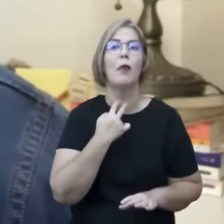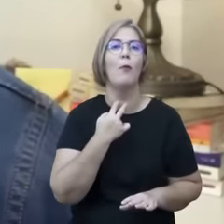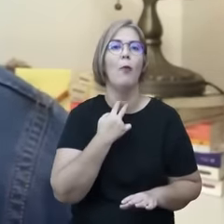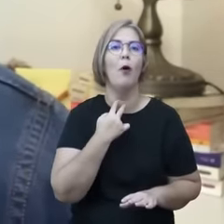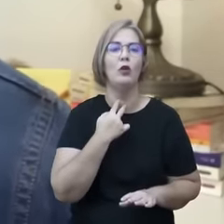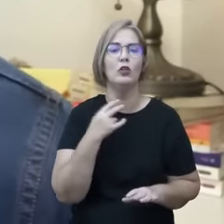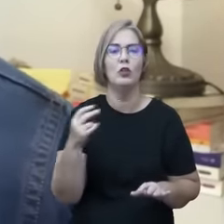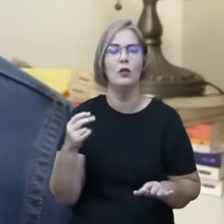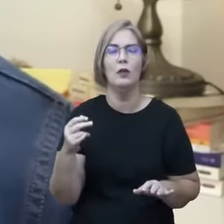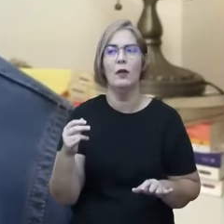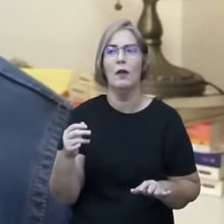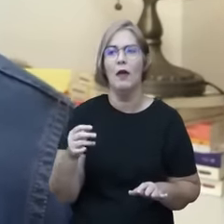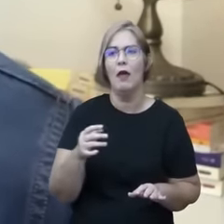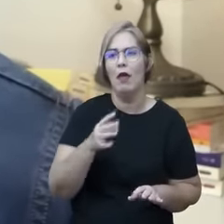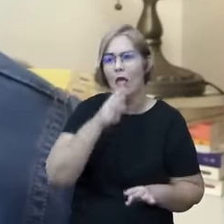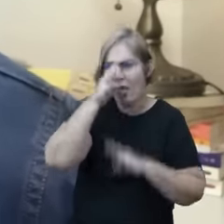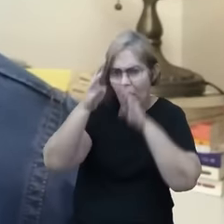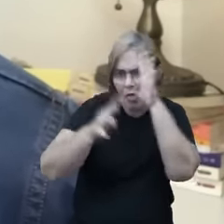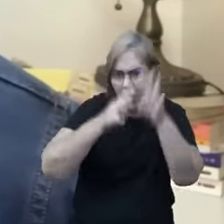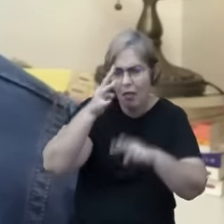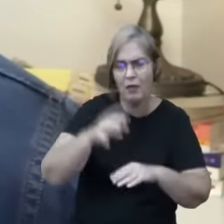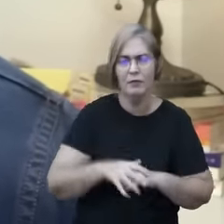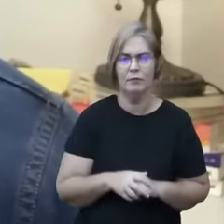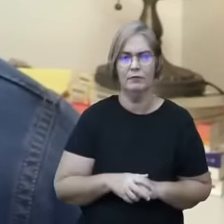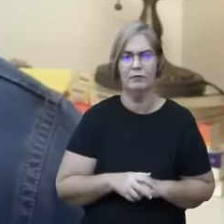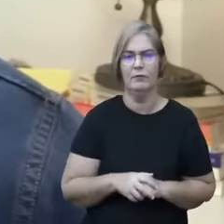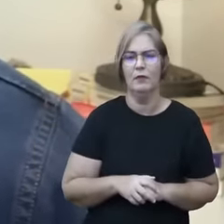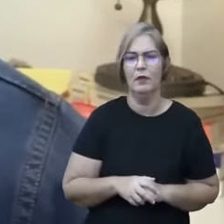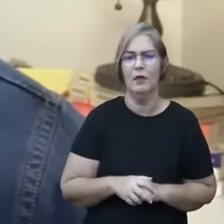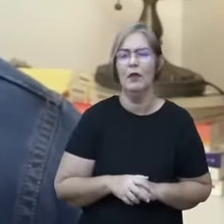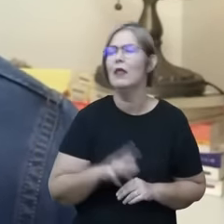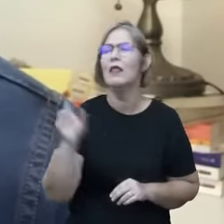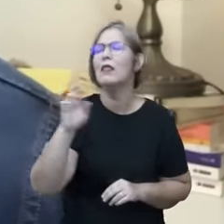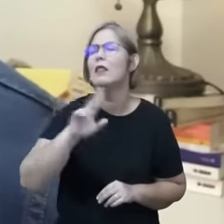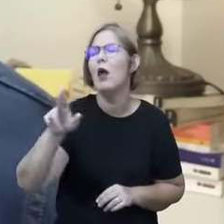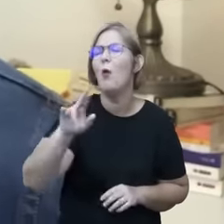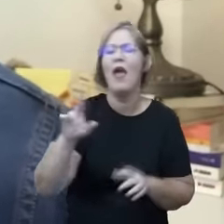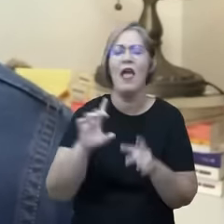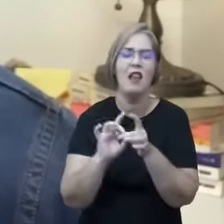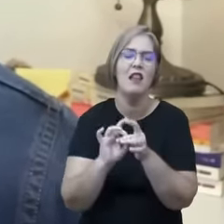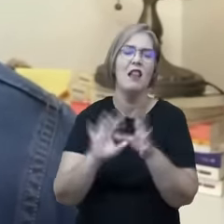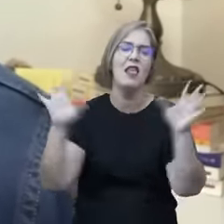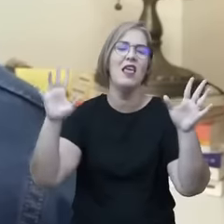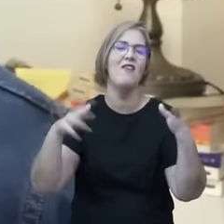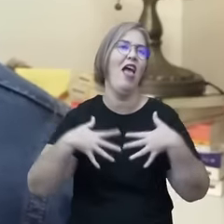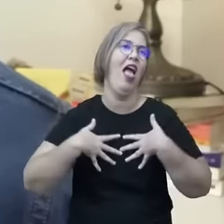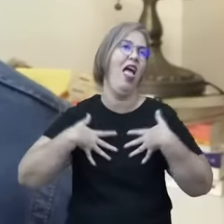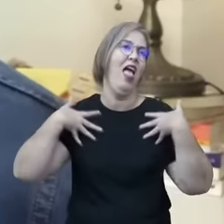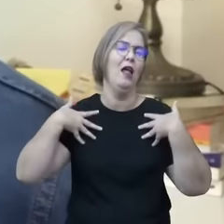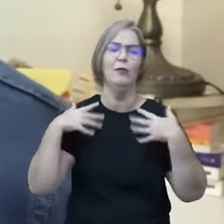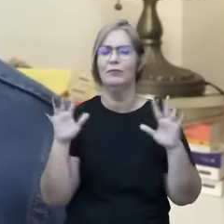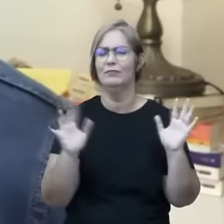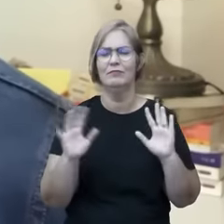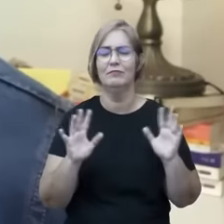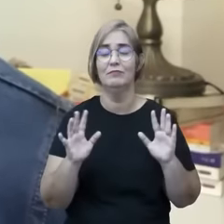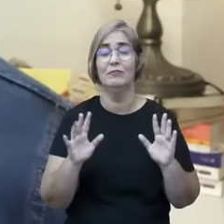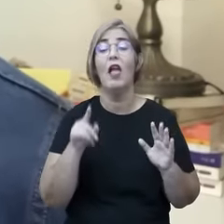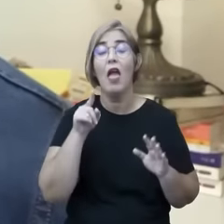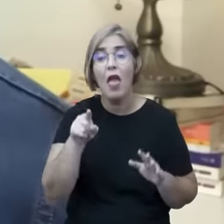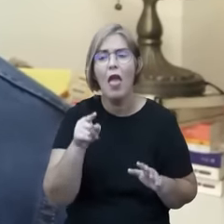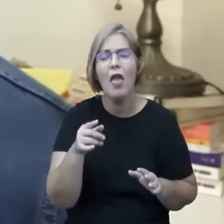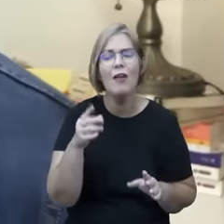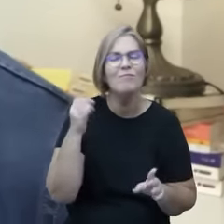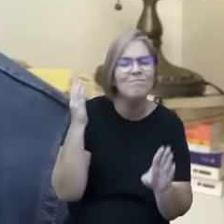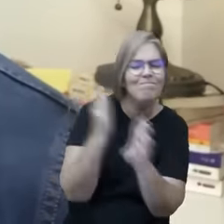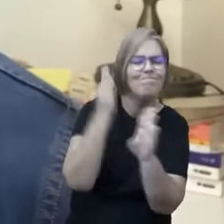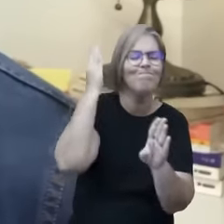se ficou claro. Não se trata de um grito de libertação e alegria, mas de uma constatação amarga. A